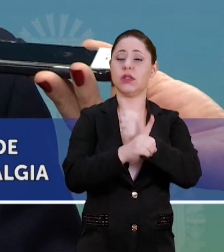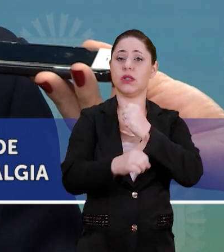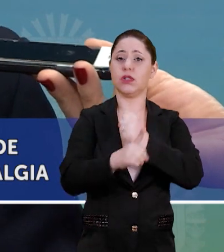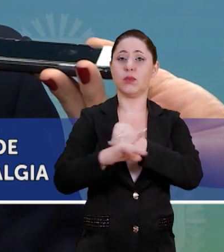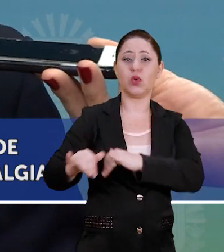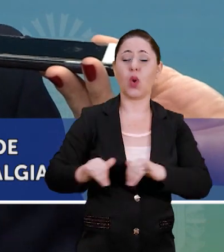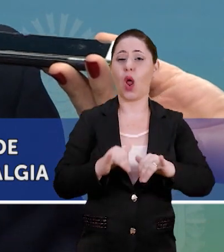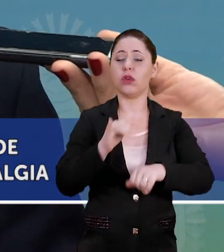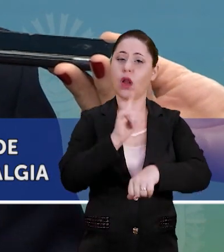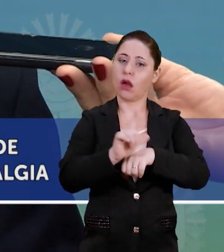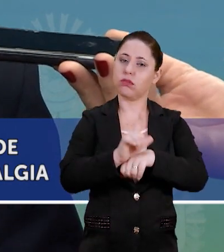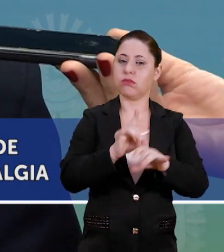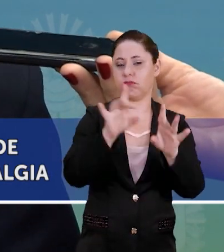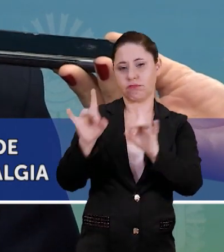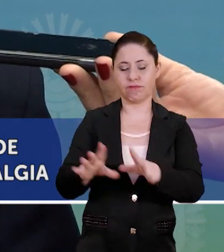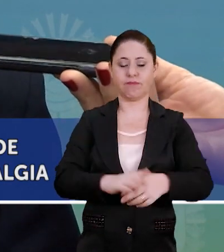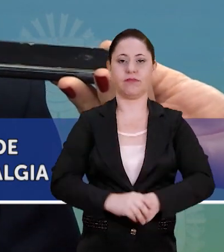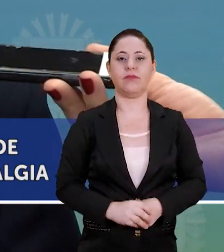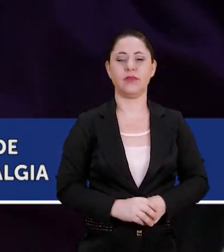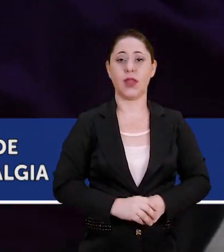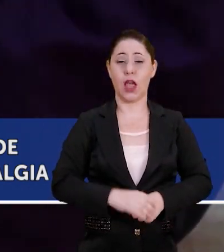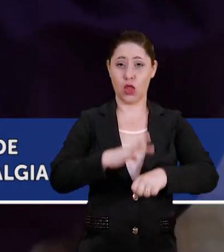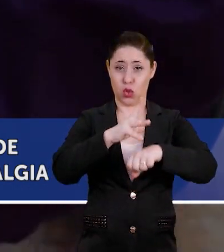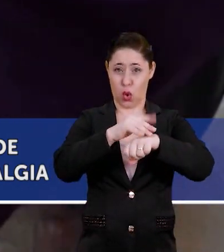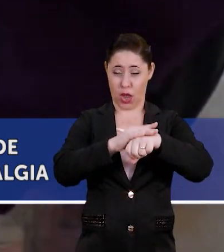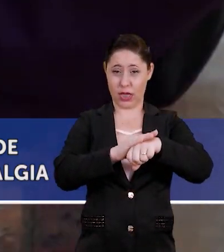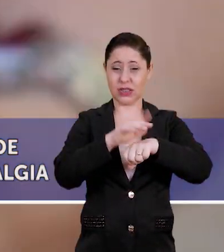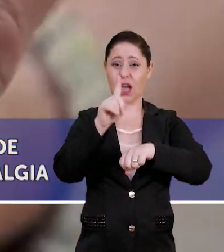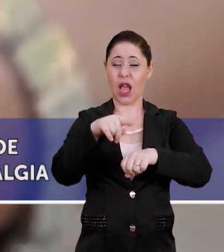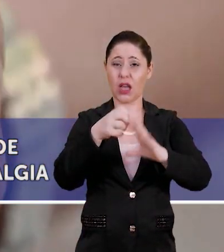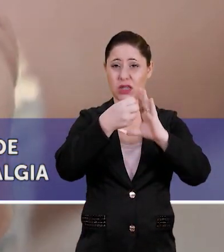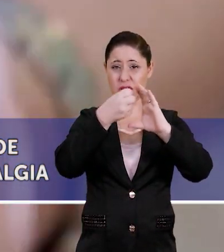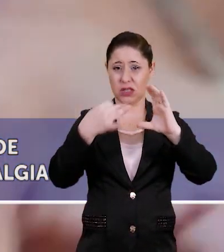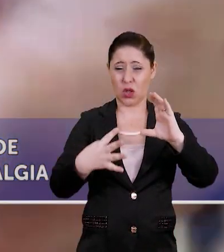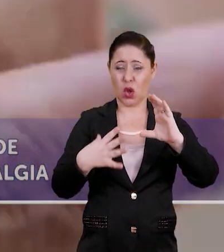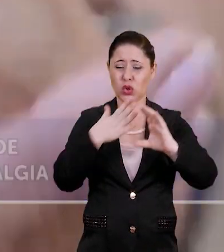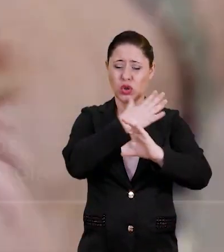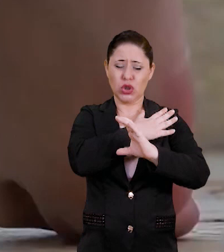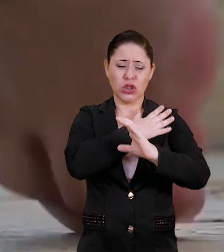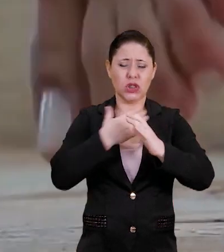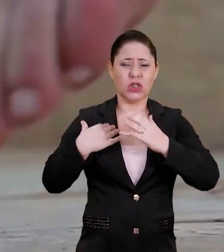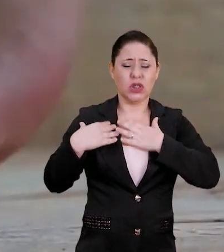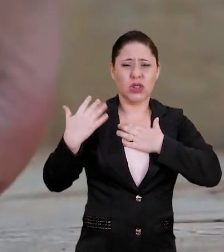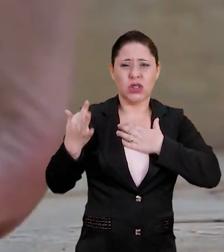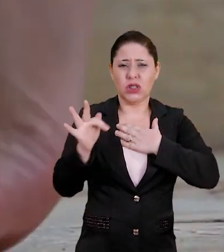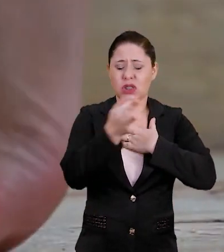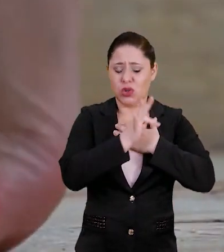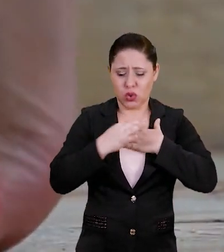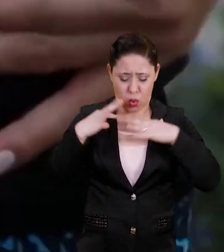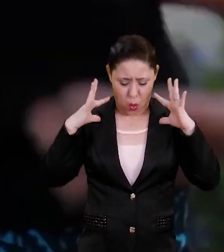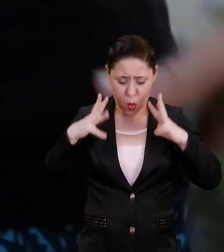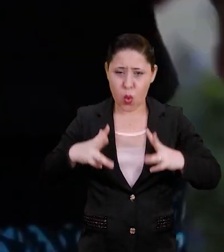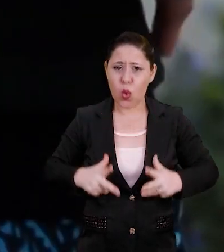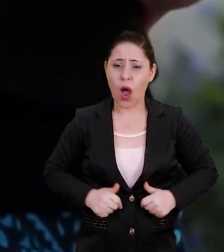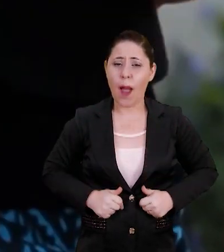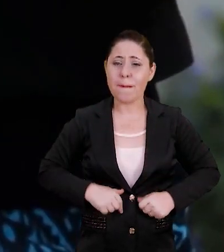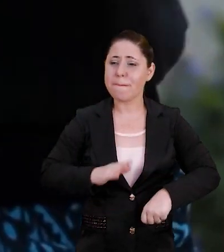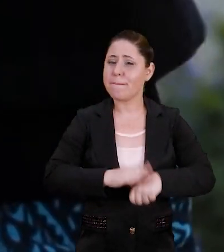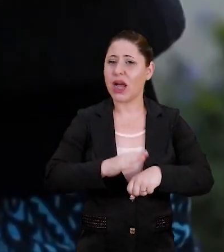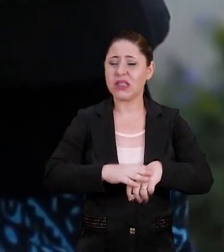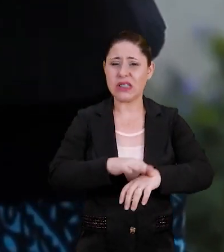atendimento nos estabelecimentos comerciais. A fibromialgia é uma doença caracterizada por dores crônicas em diferentes partes do